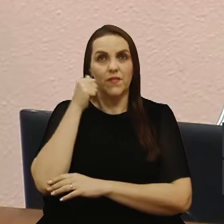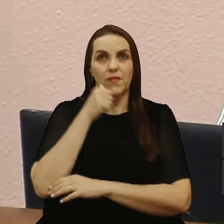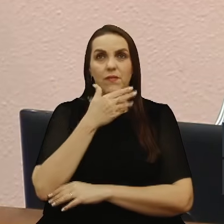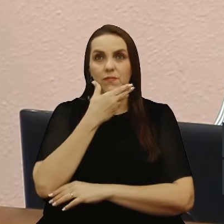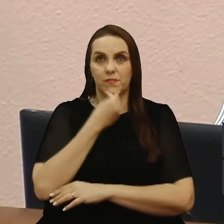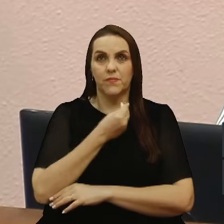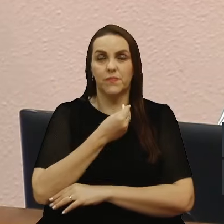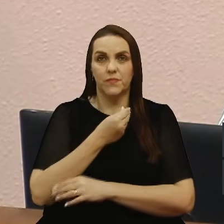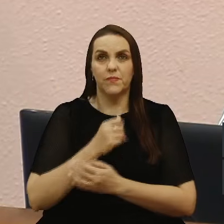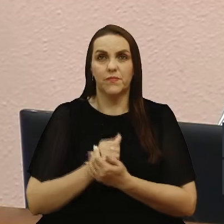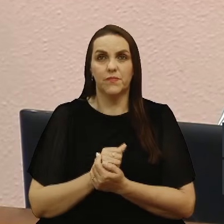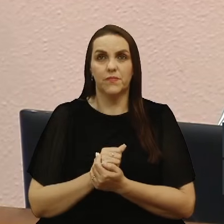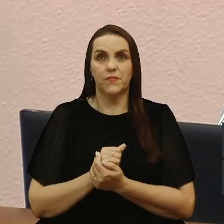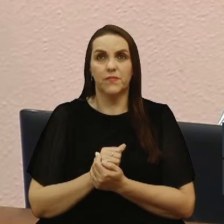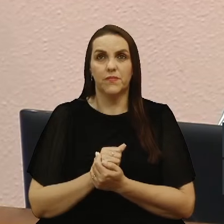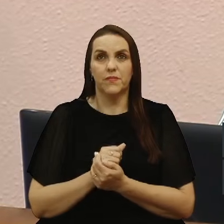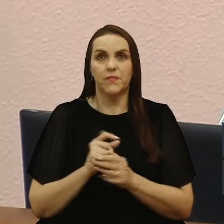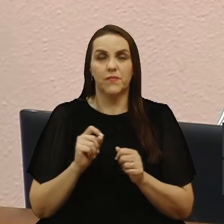façamos um